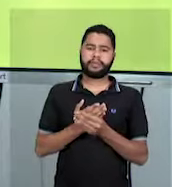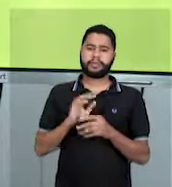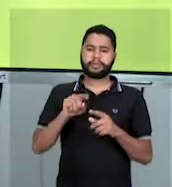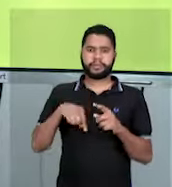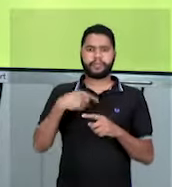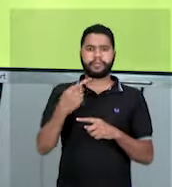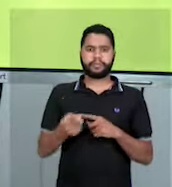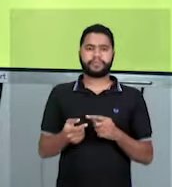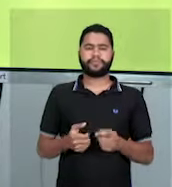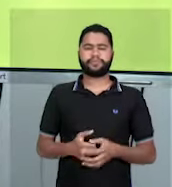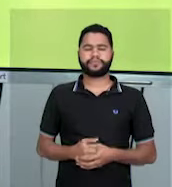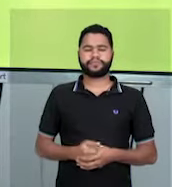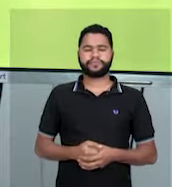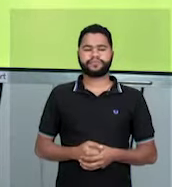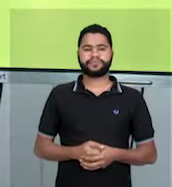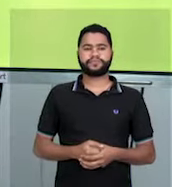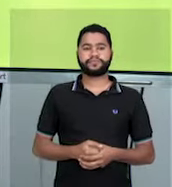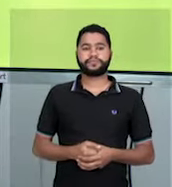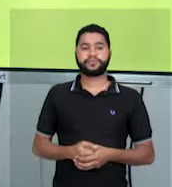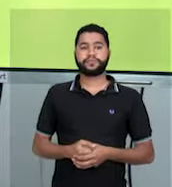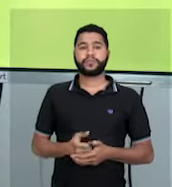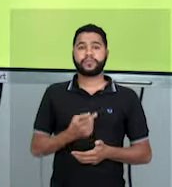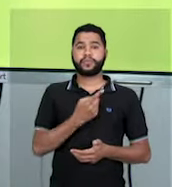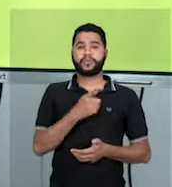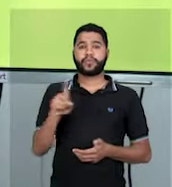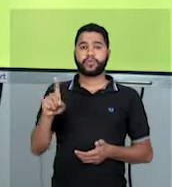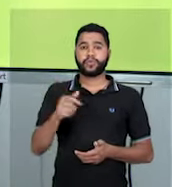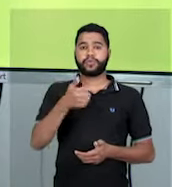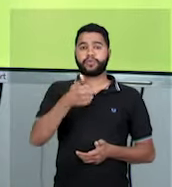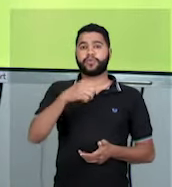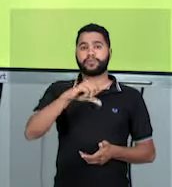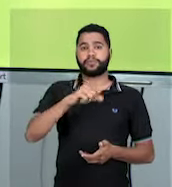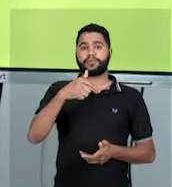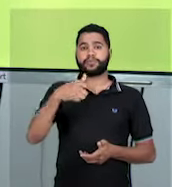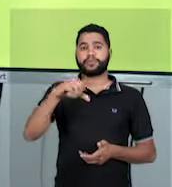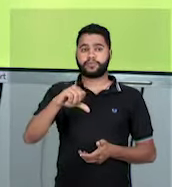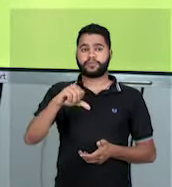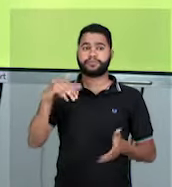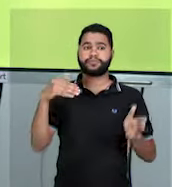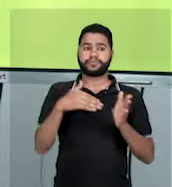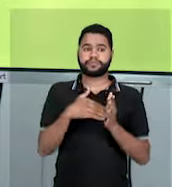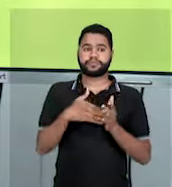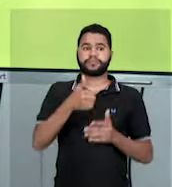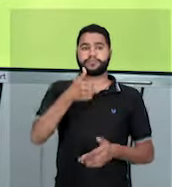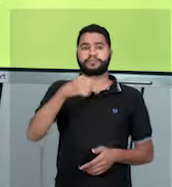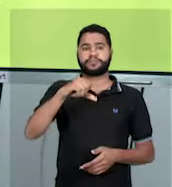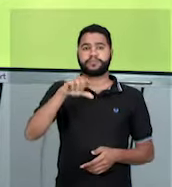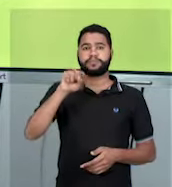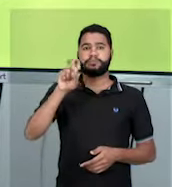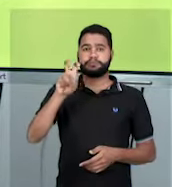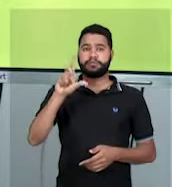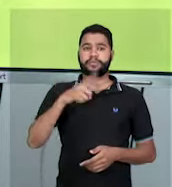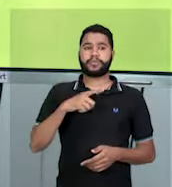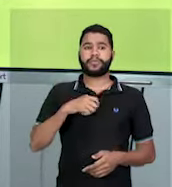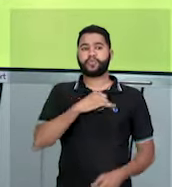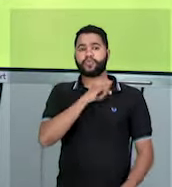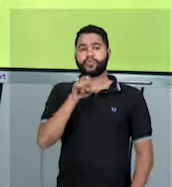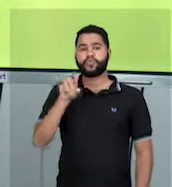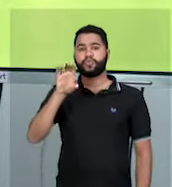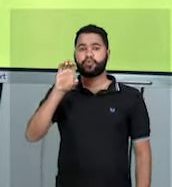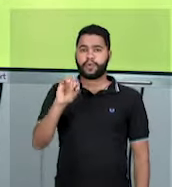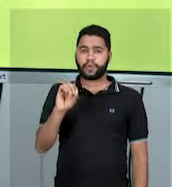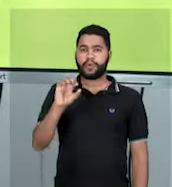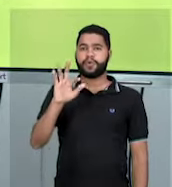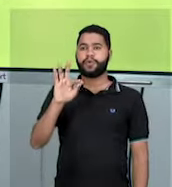seus finais, né? Por último, de 79 a 85, a gente tem o governo do general João Figueiredo, que